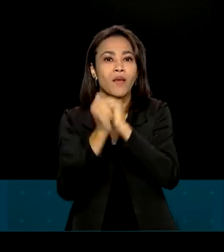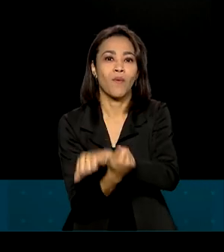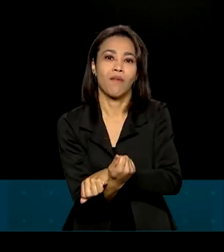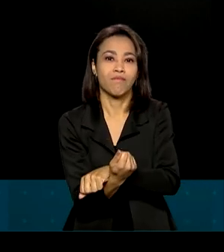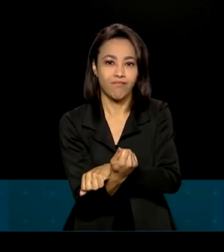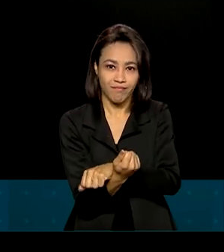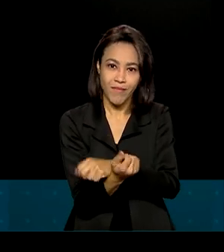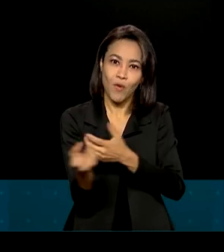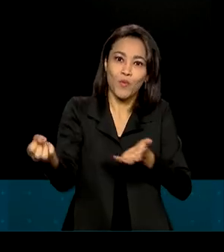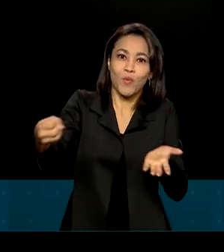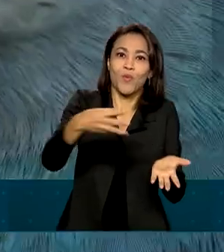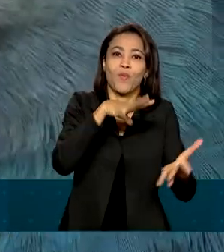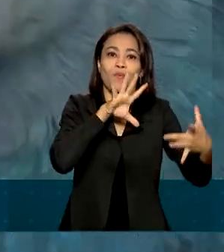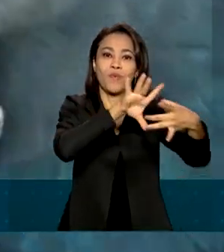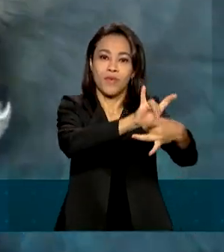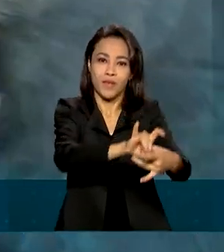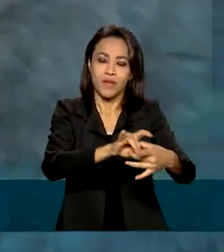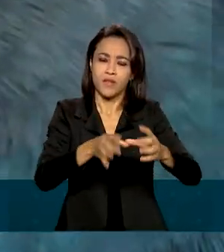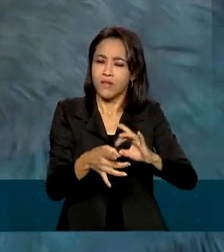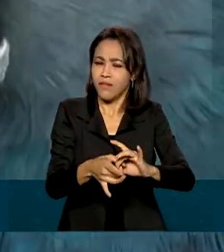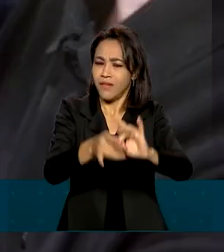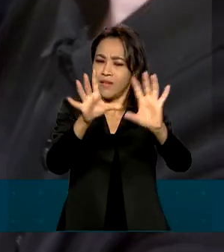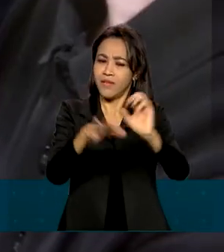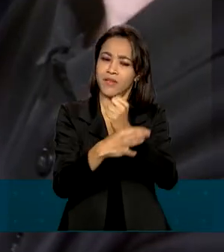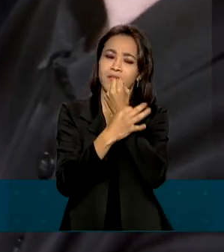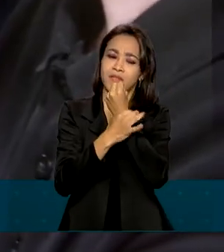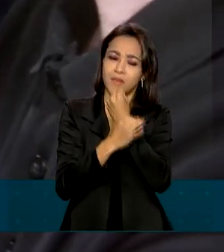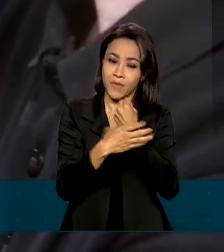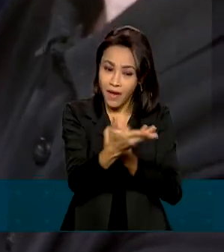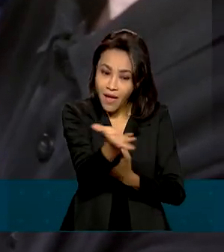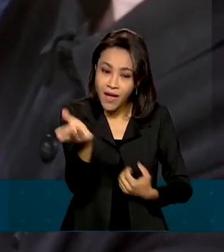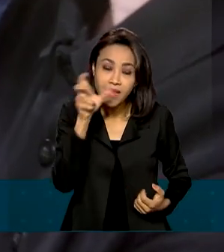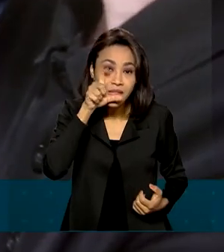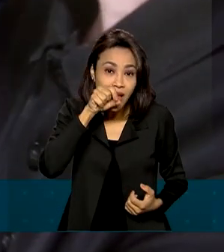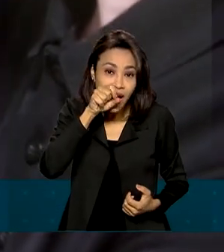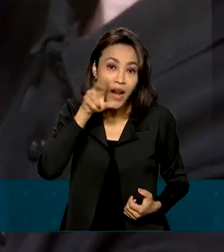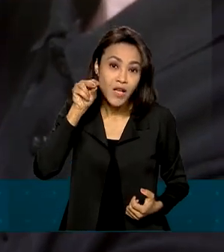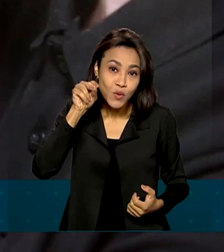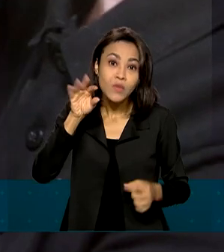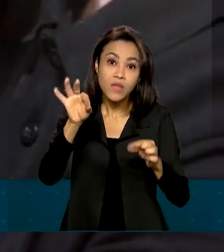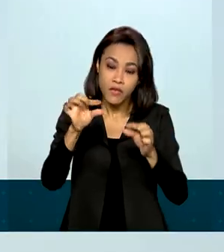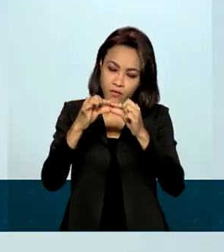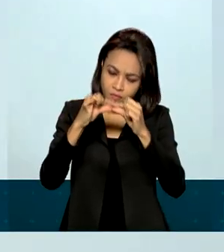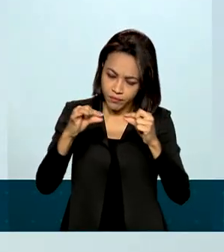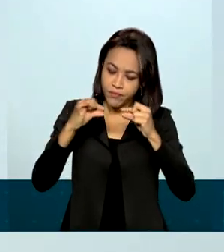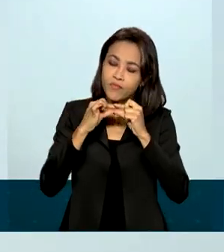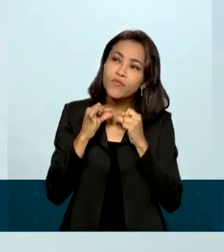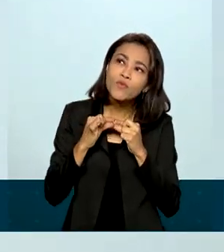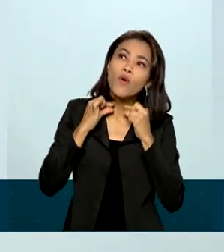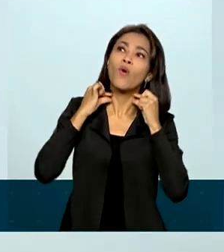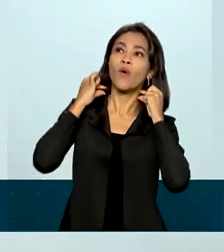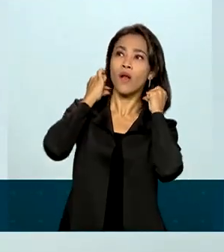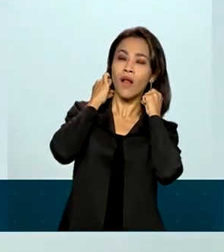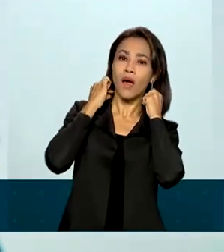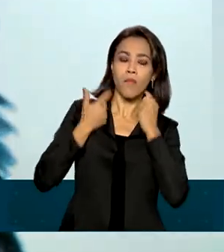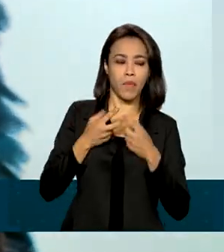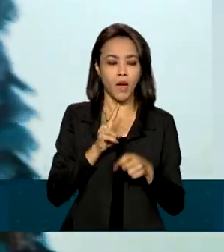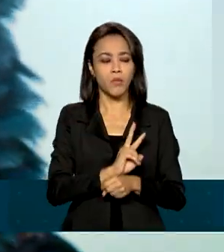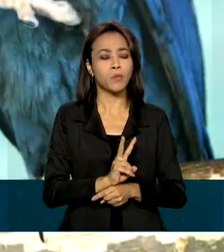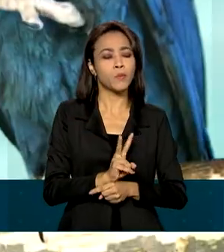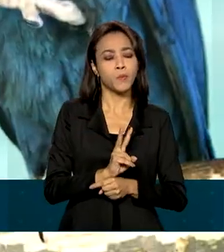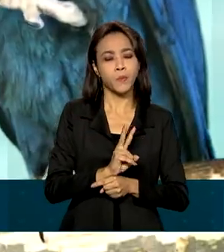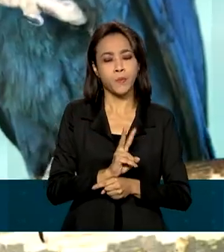ambiente. Livres e seguras, as ararinhas azuis receberam colares transmissores para o monitoramento, além